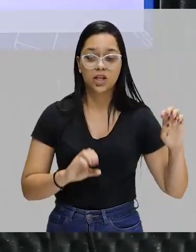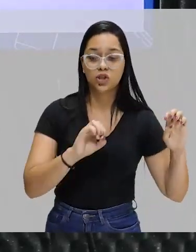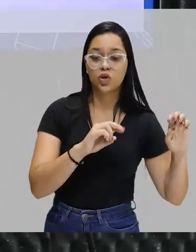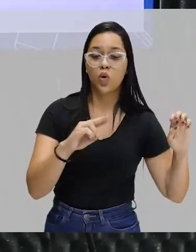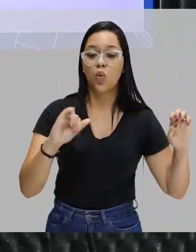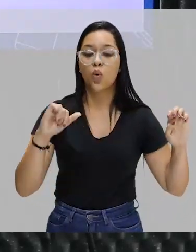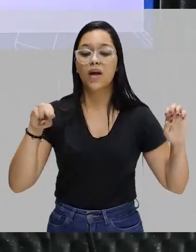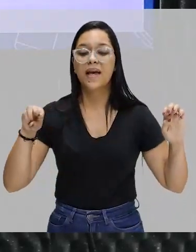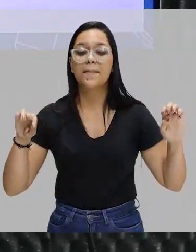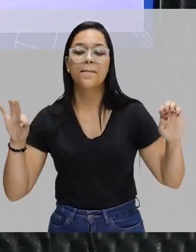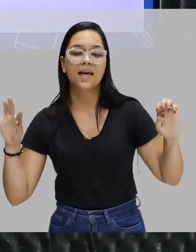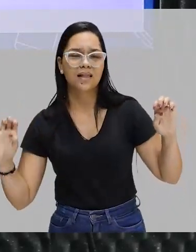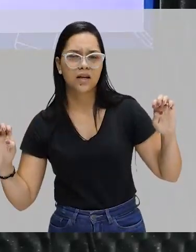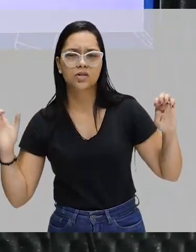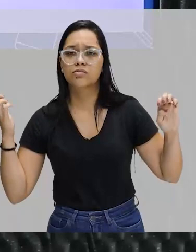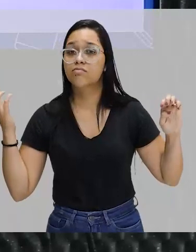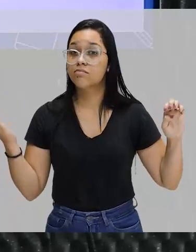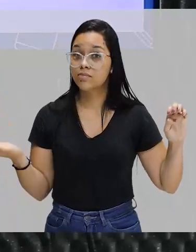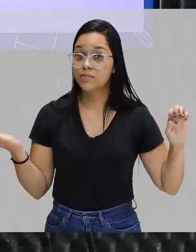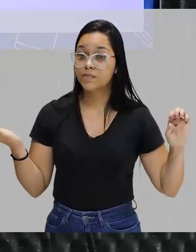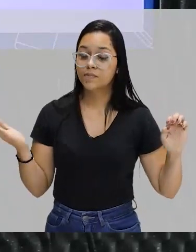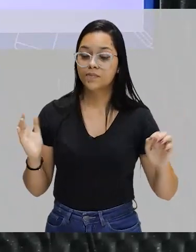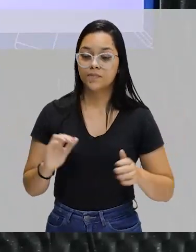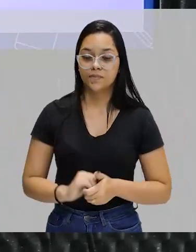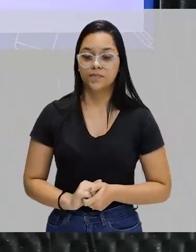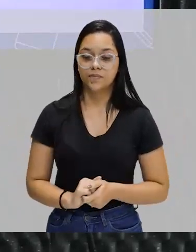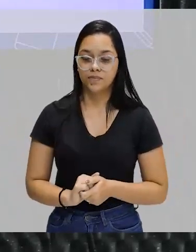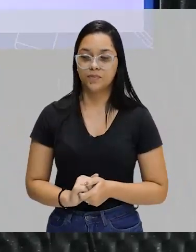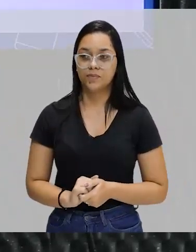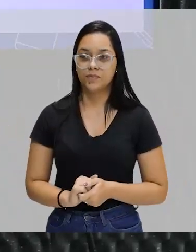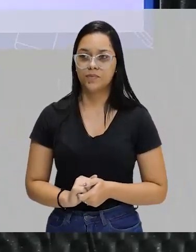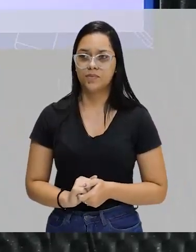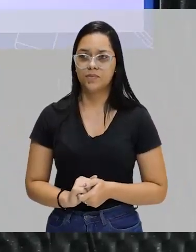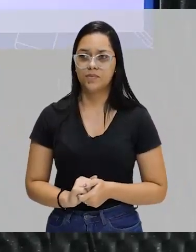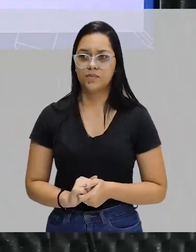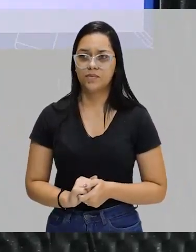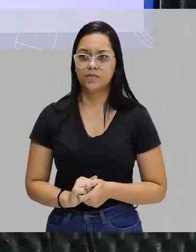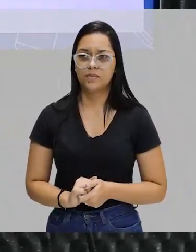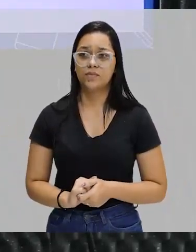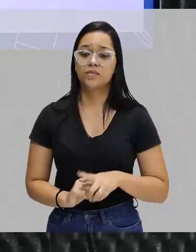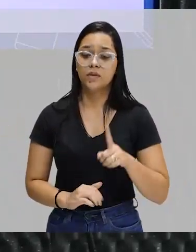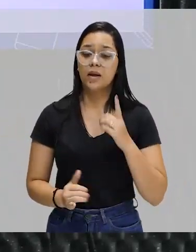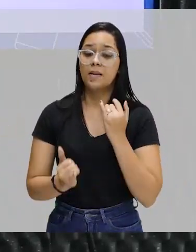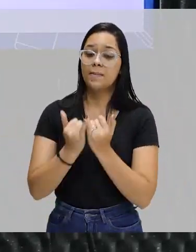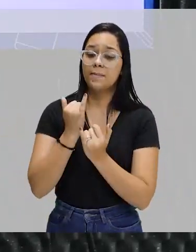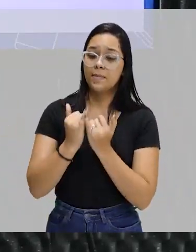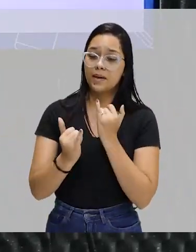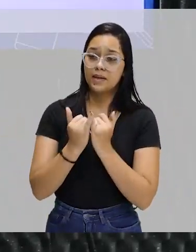pianista. Iminente ou iminente. Olha só como são bem